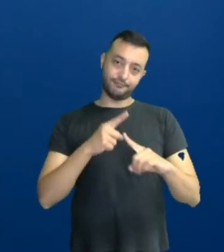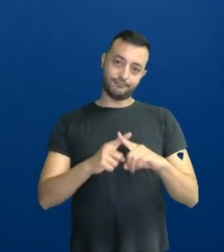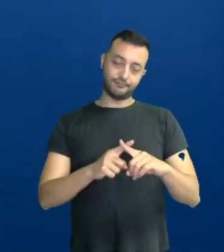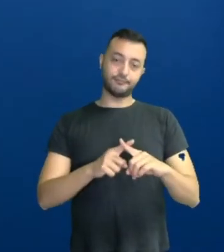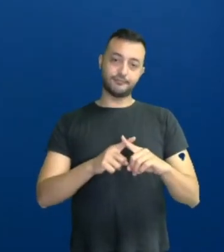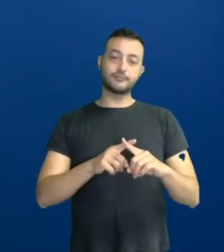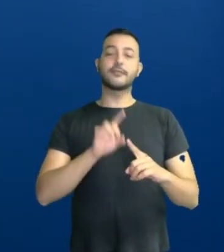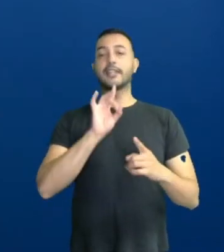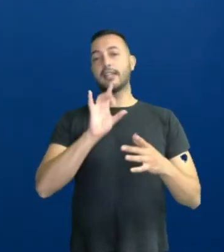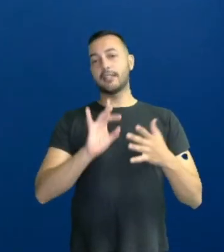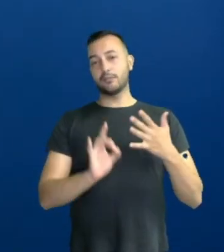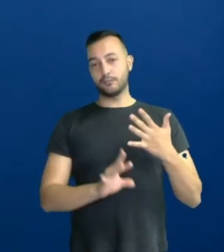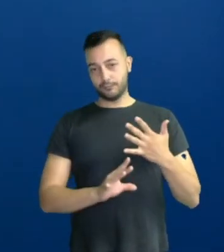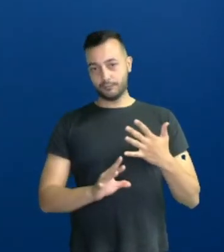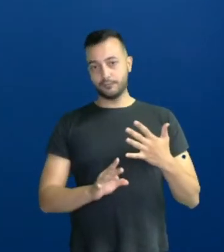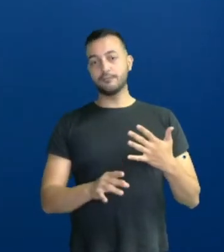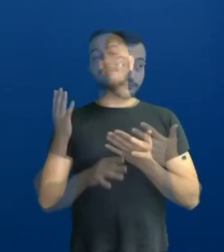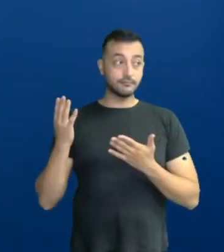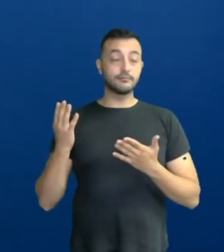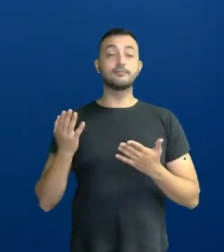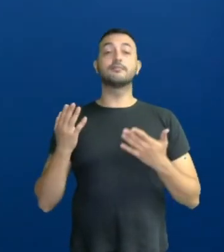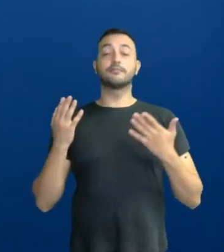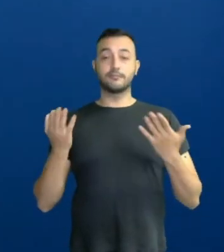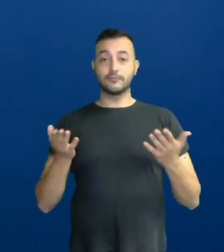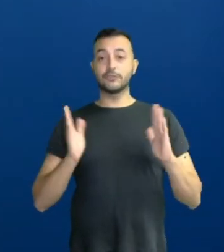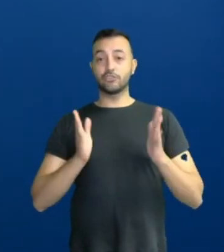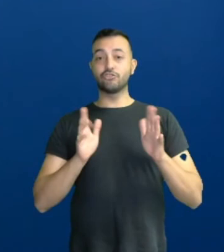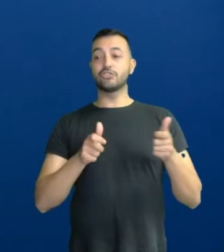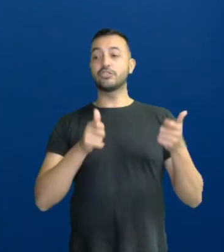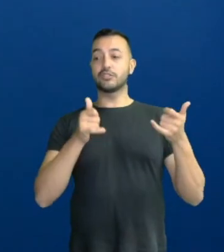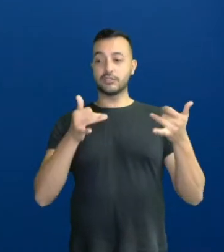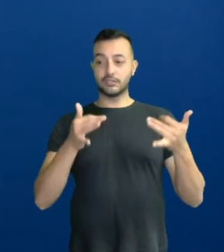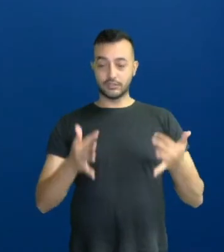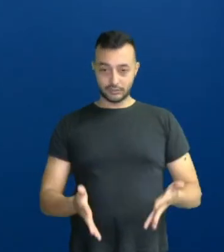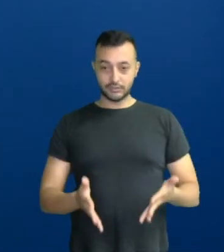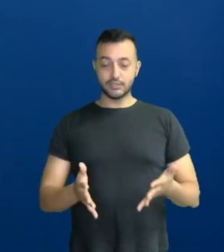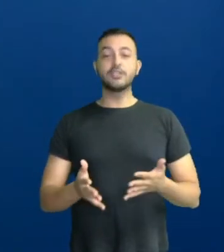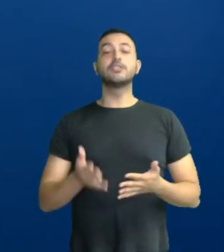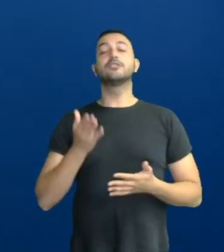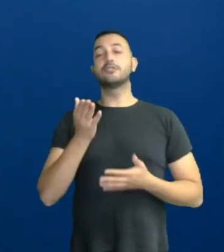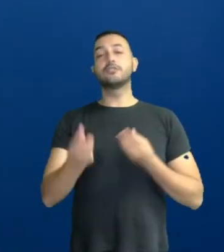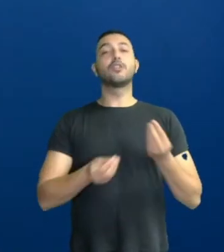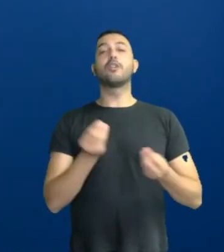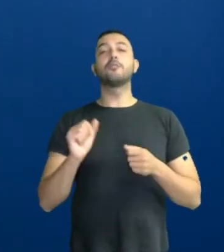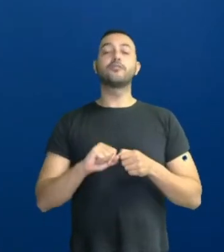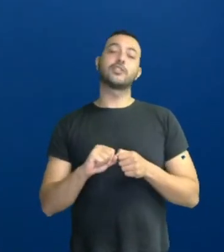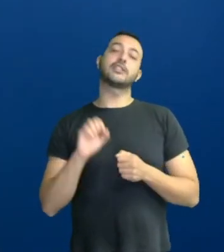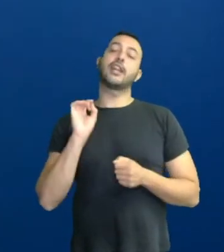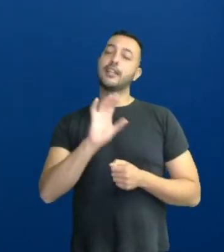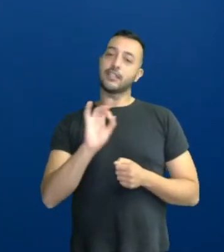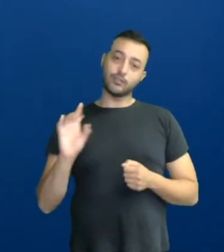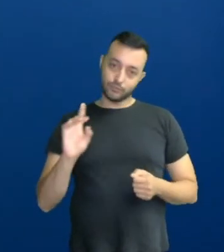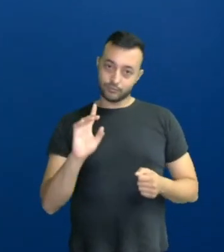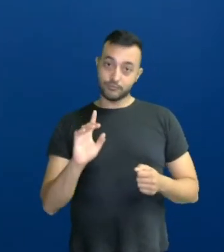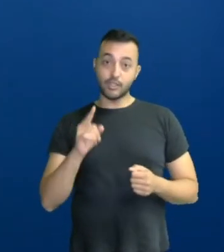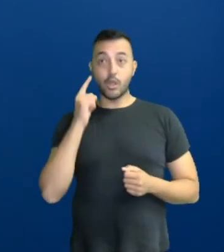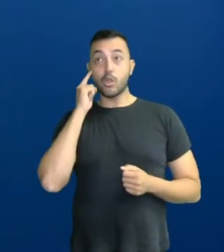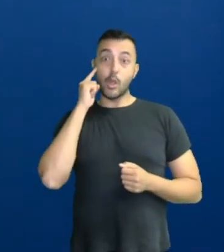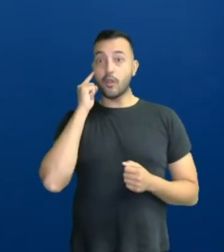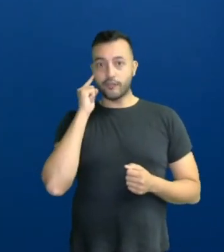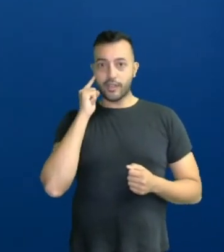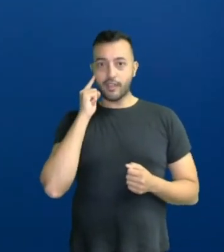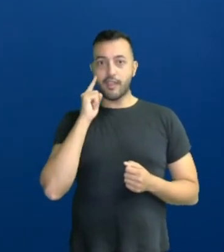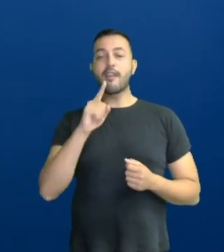multiplicar cada questão. Então, pessoal, expliquei a vocês, não é isso? Como vocês vão fazer cada um. E qualquer